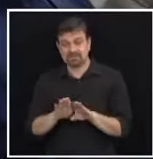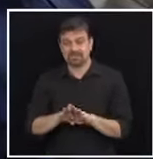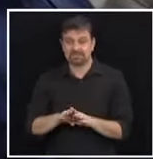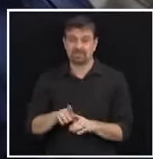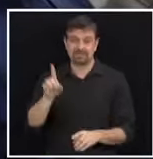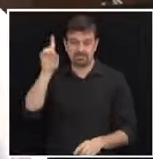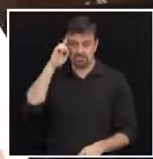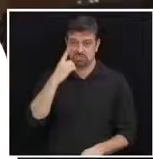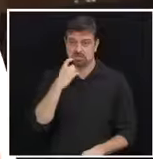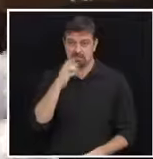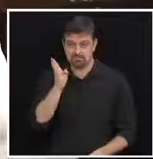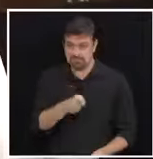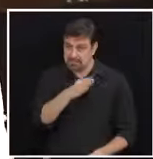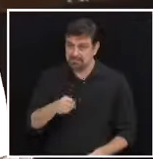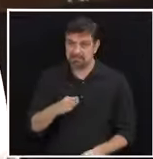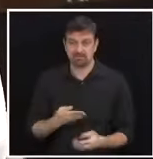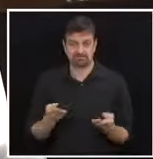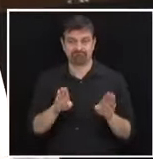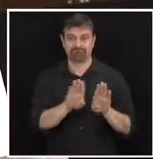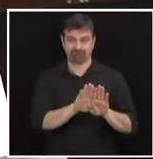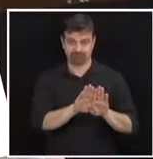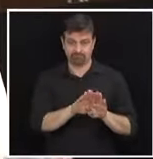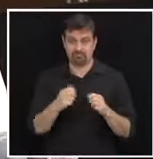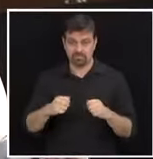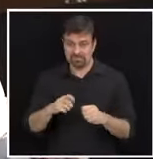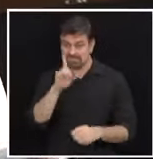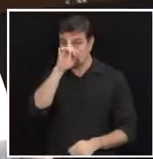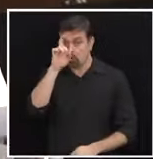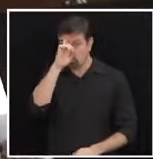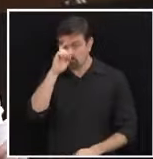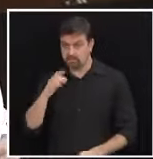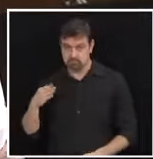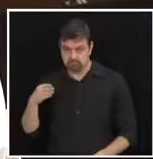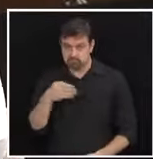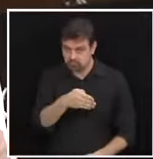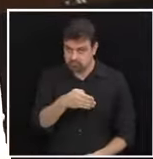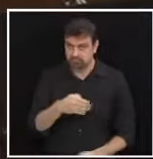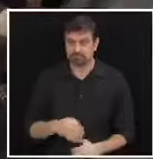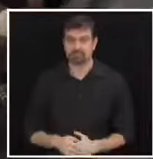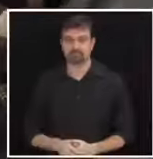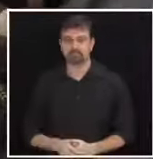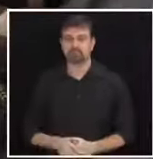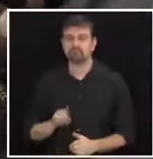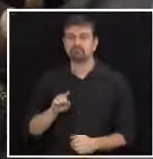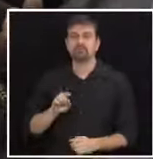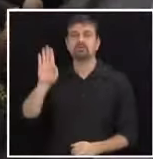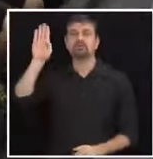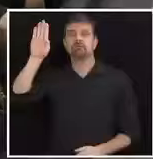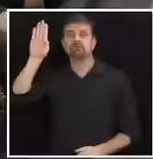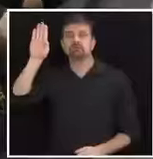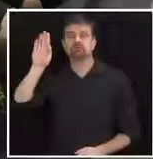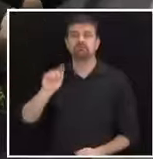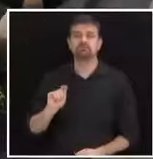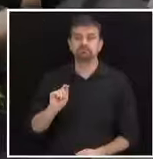fechado. Vamos lá? Alguém tem mais alguma pergunta? Quem que é o próximo aí? Vai.